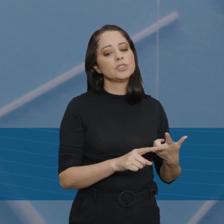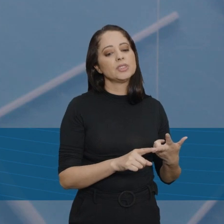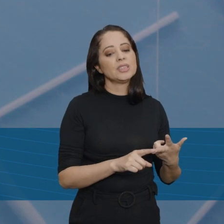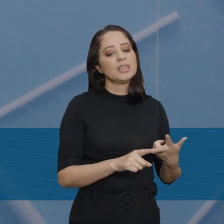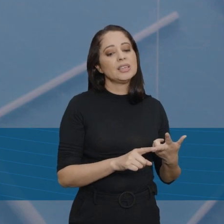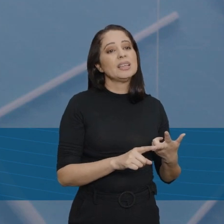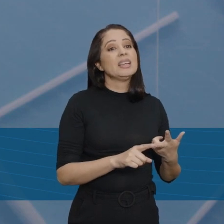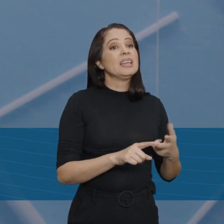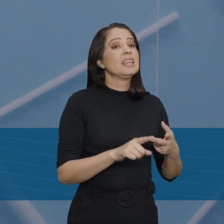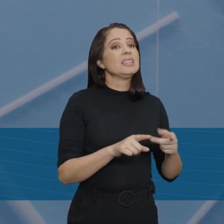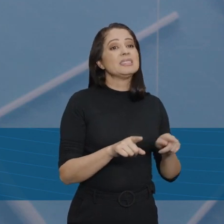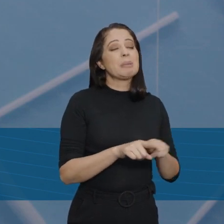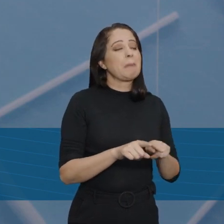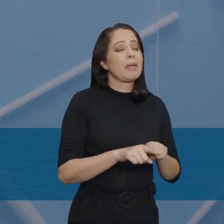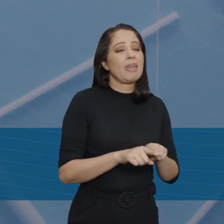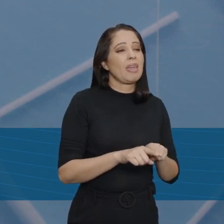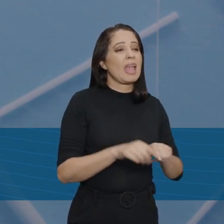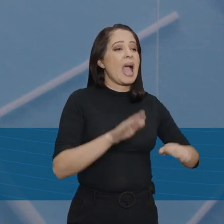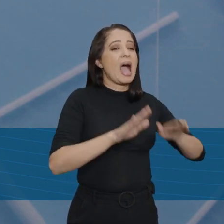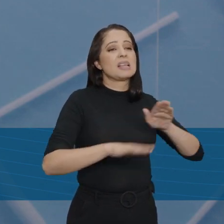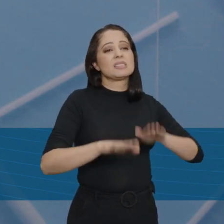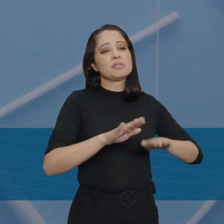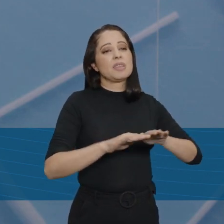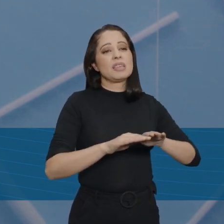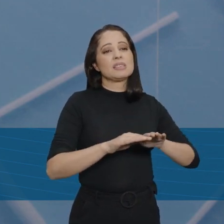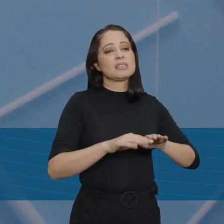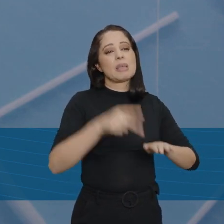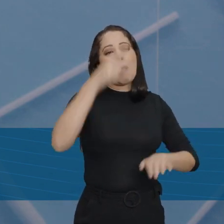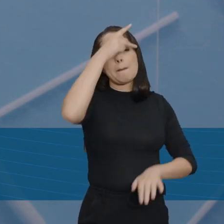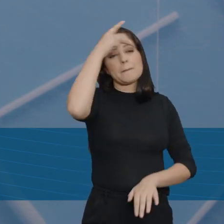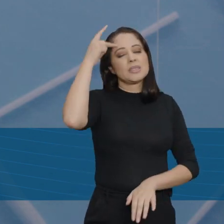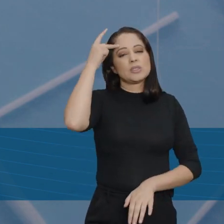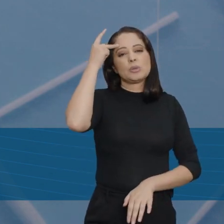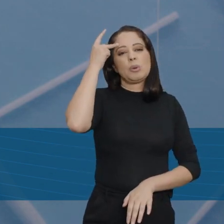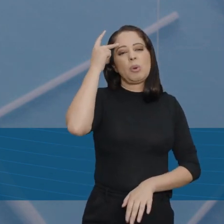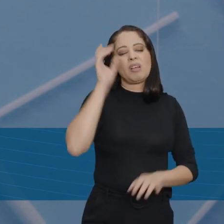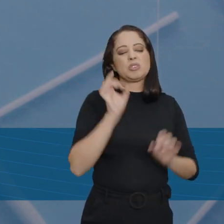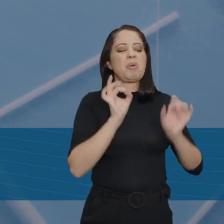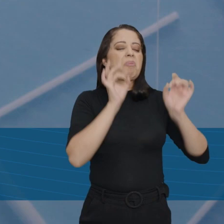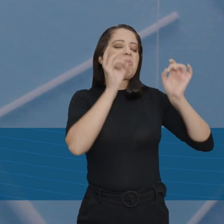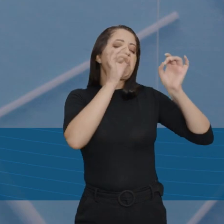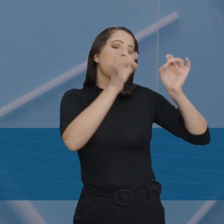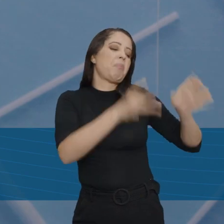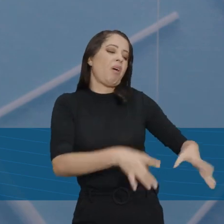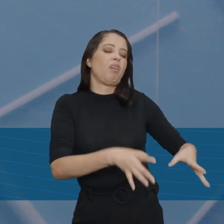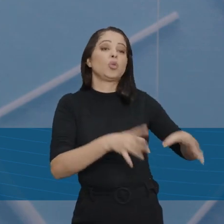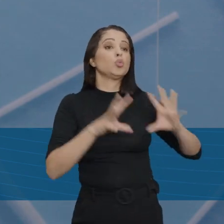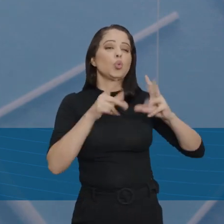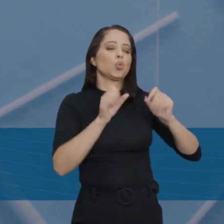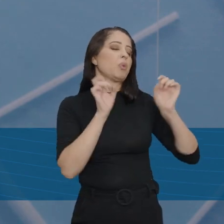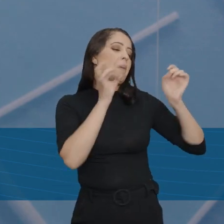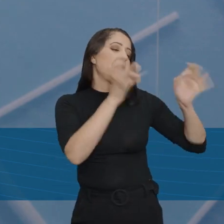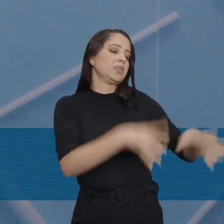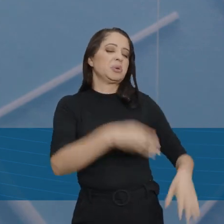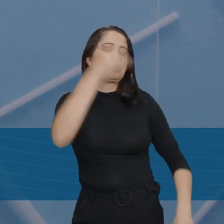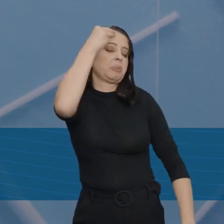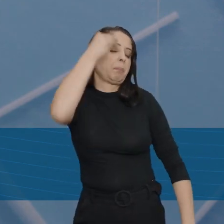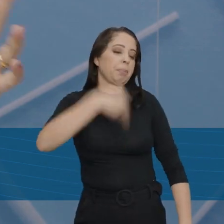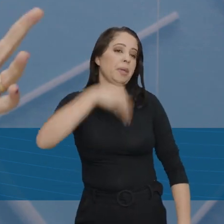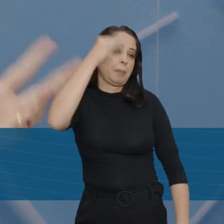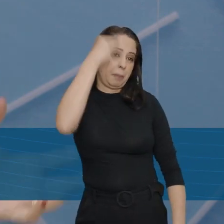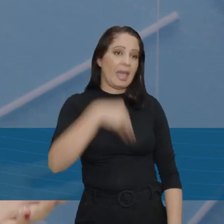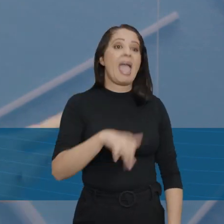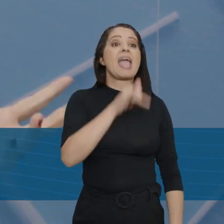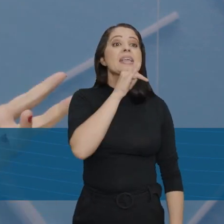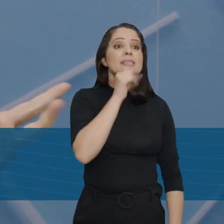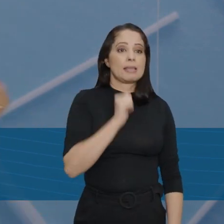Muitas vezes a pessoa deixa de exercer aquilo que é boa porque não era valorizado, né? Então, como a Letícia colocou, um aluno, o